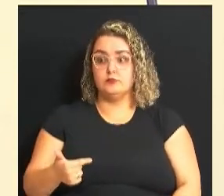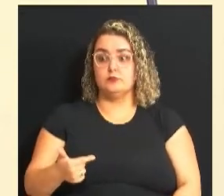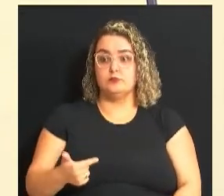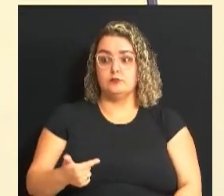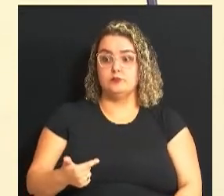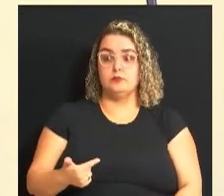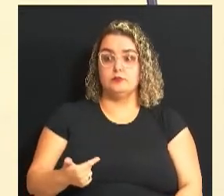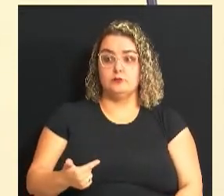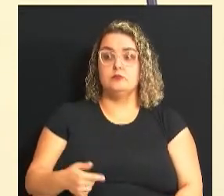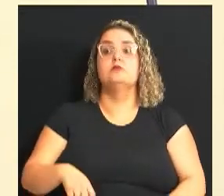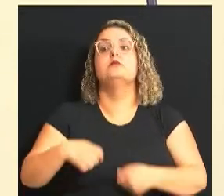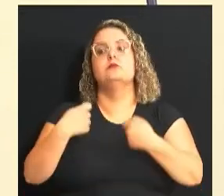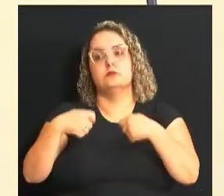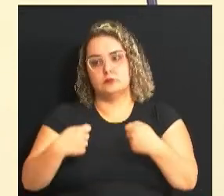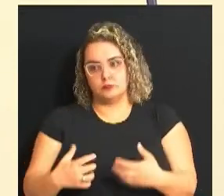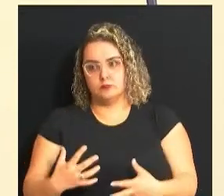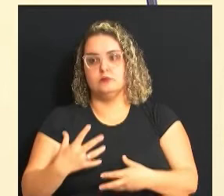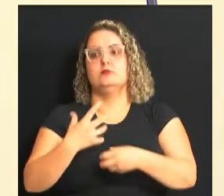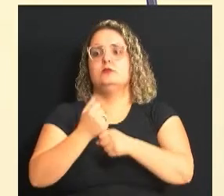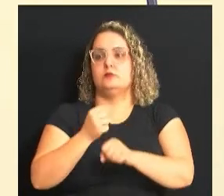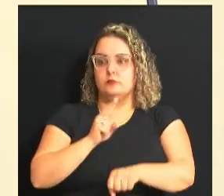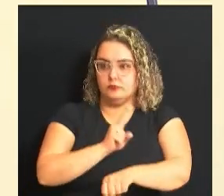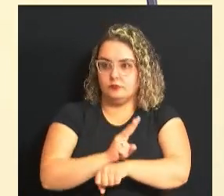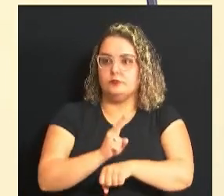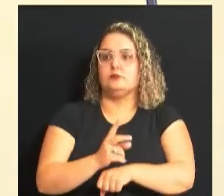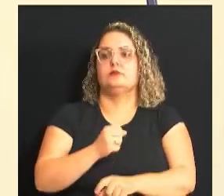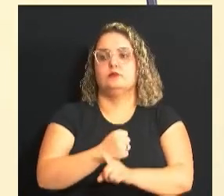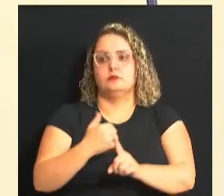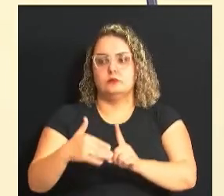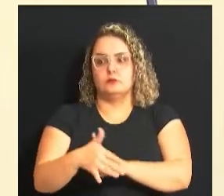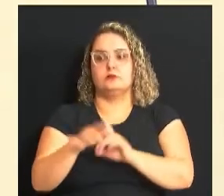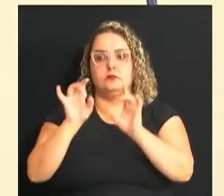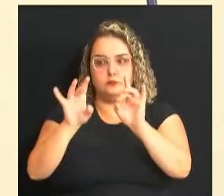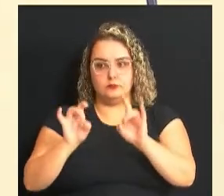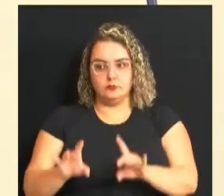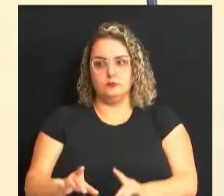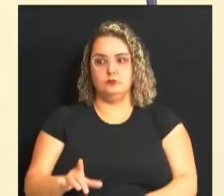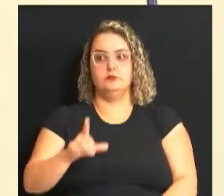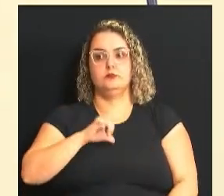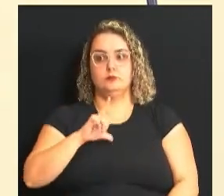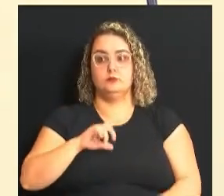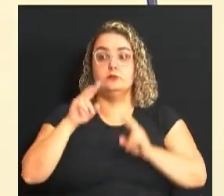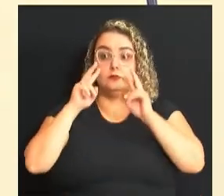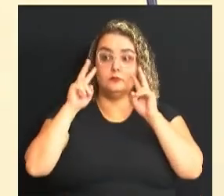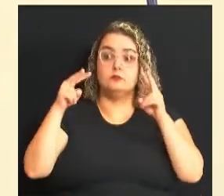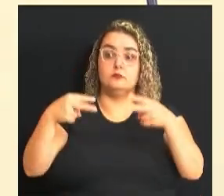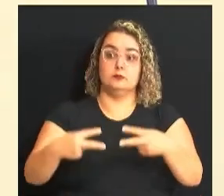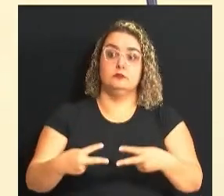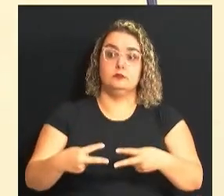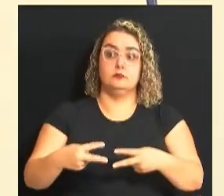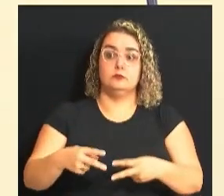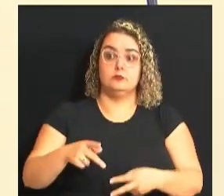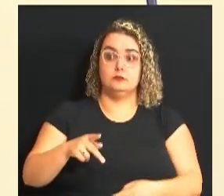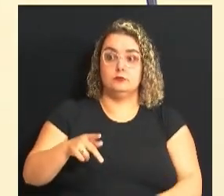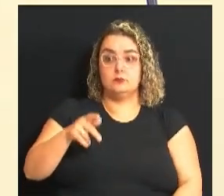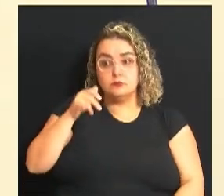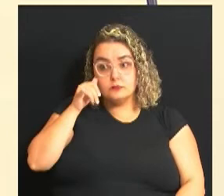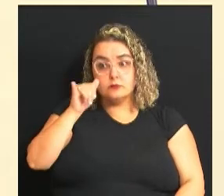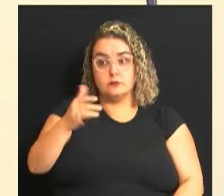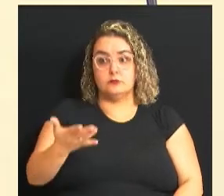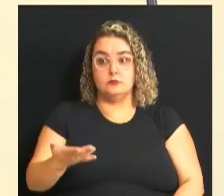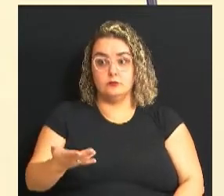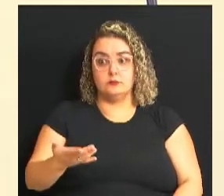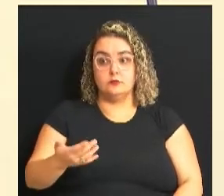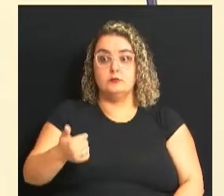é necessário fortalecer a proteção social especial, mas nós temos que ter esse olhar na prevenção. Mãe já diz, né? Melhor prevenir